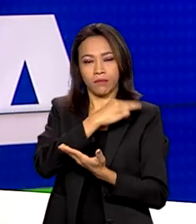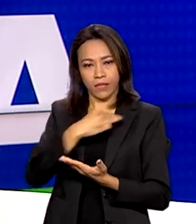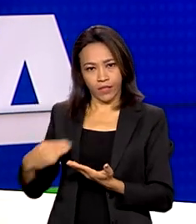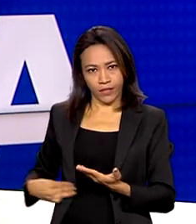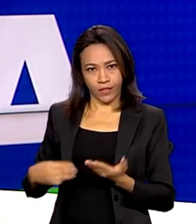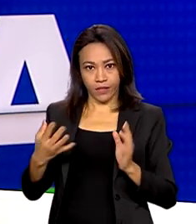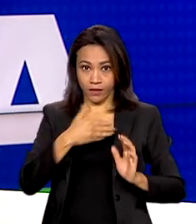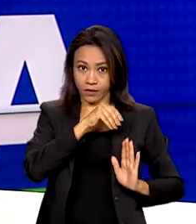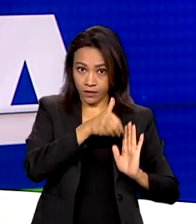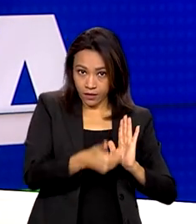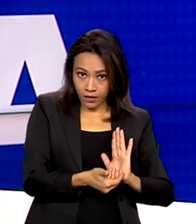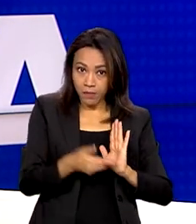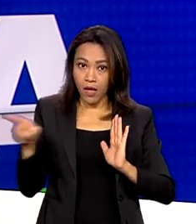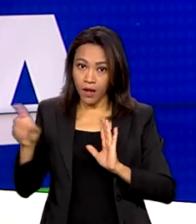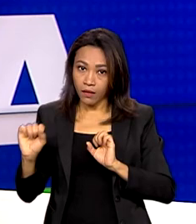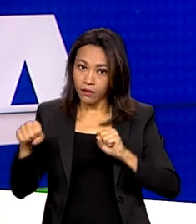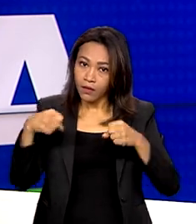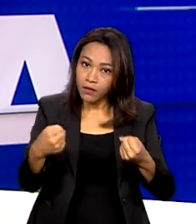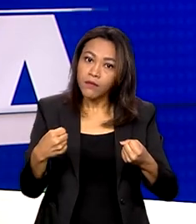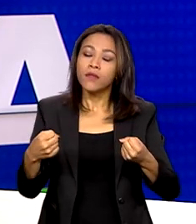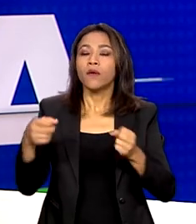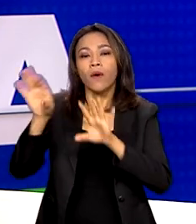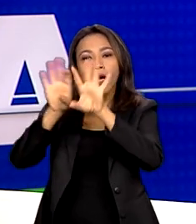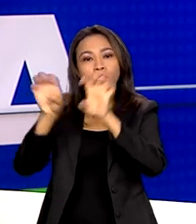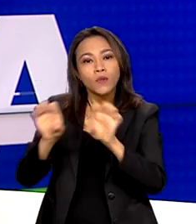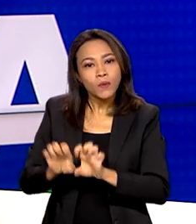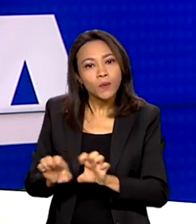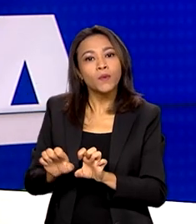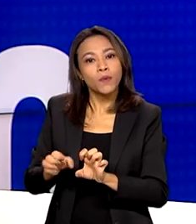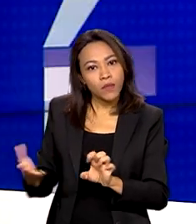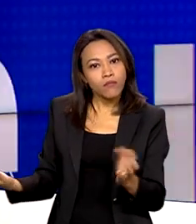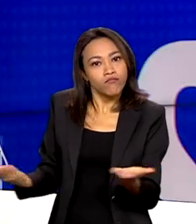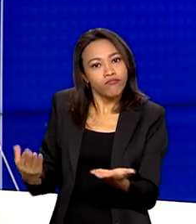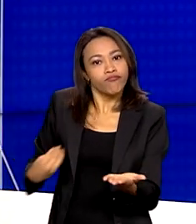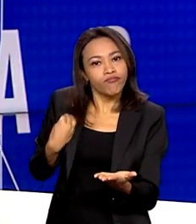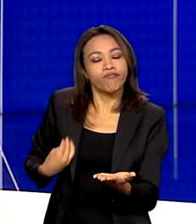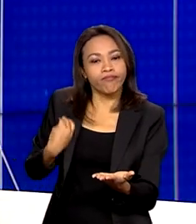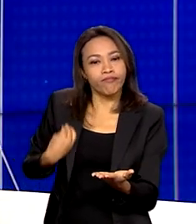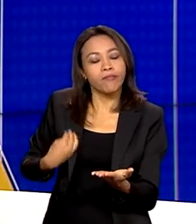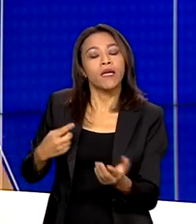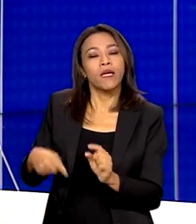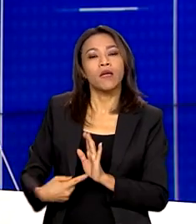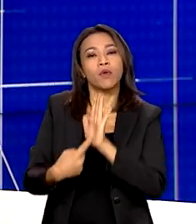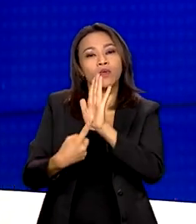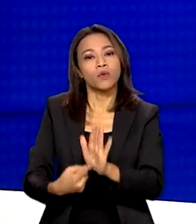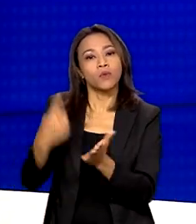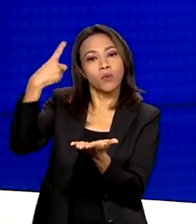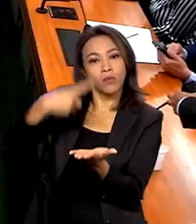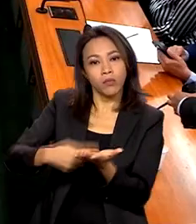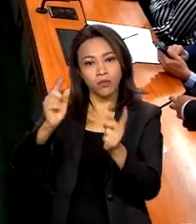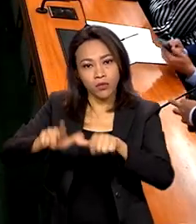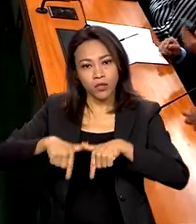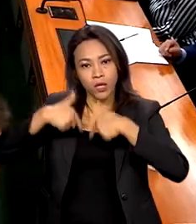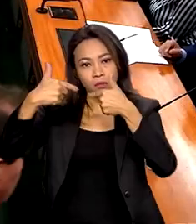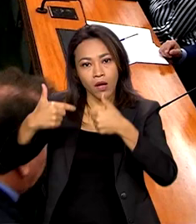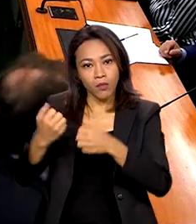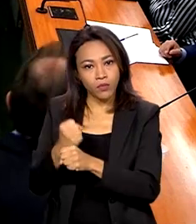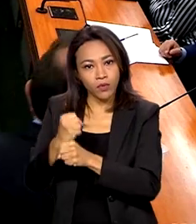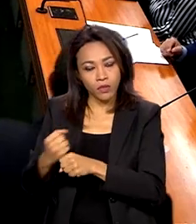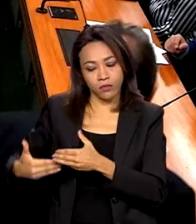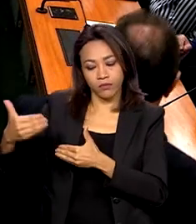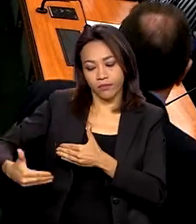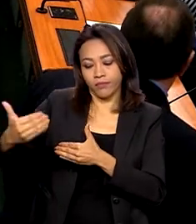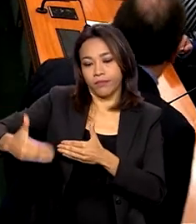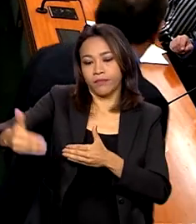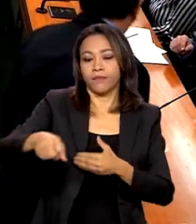onde defendeu a atual estrutura do ministério e apresentou as metas da pasta para os próximos anos em audiência